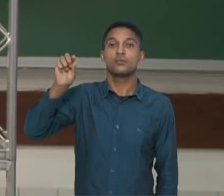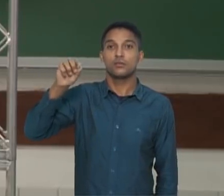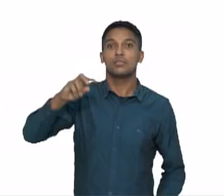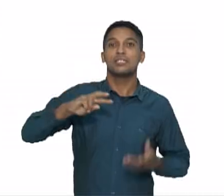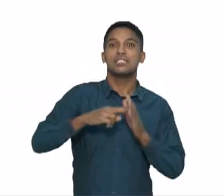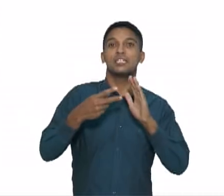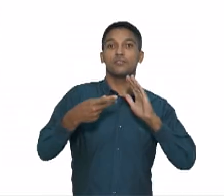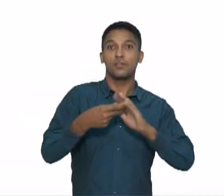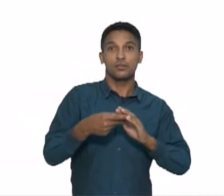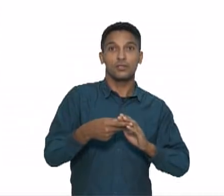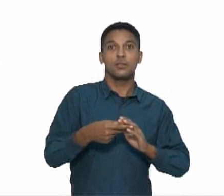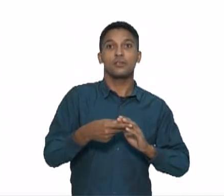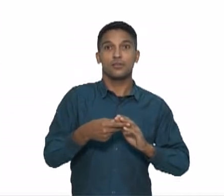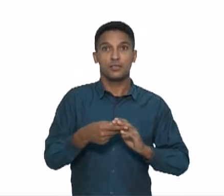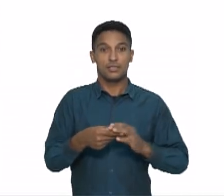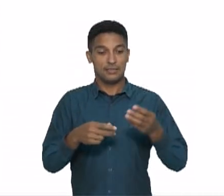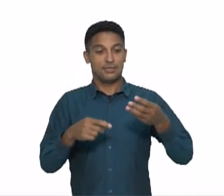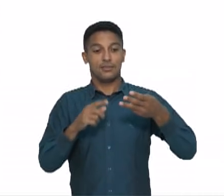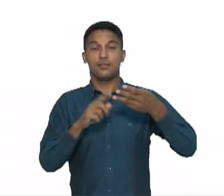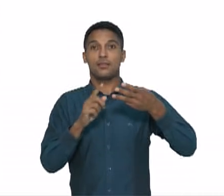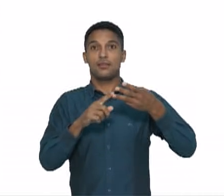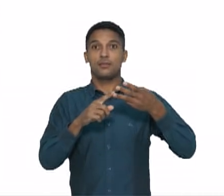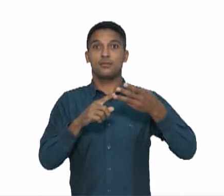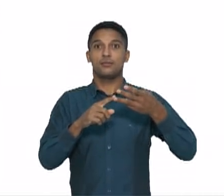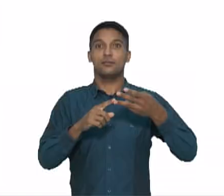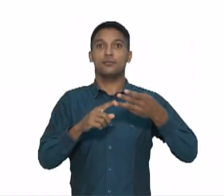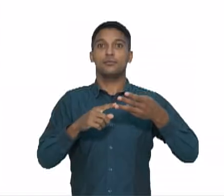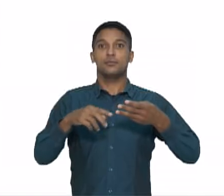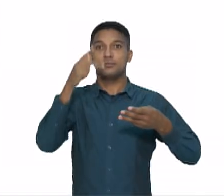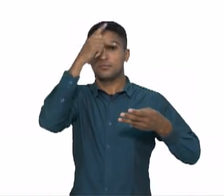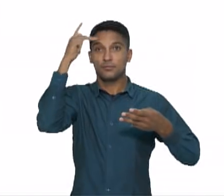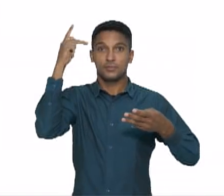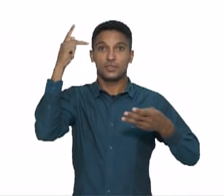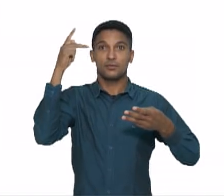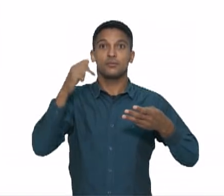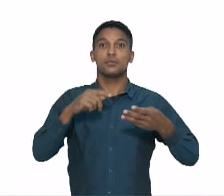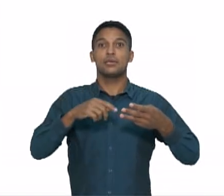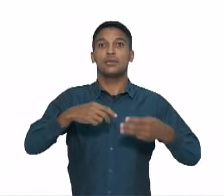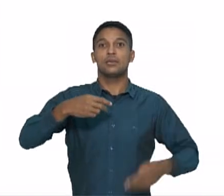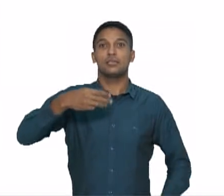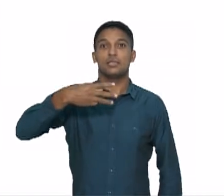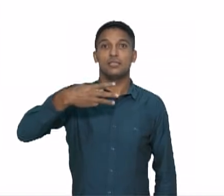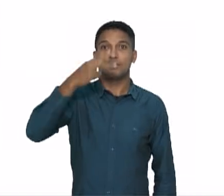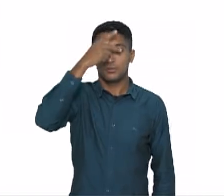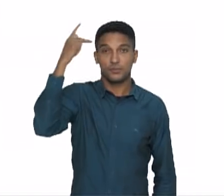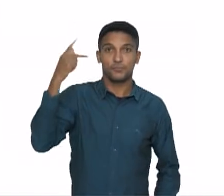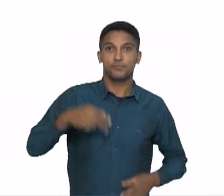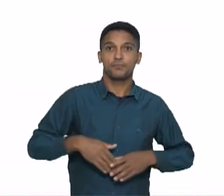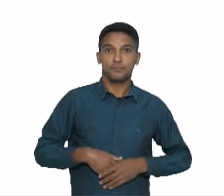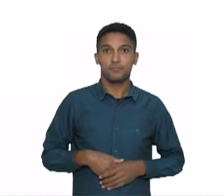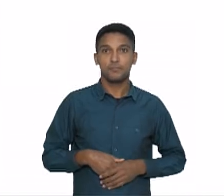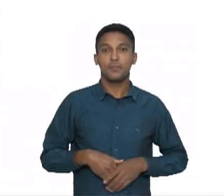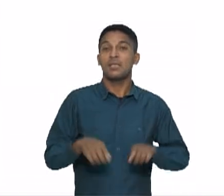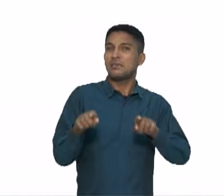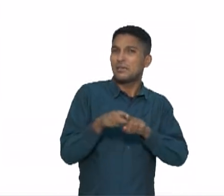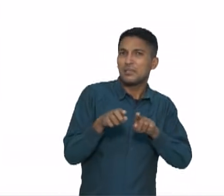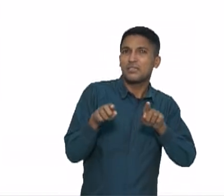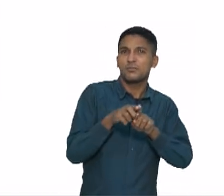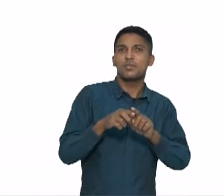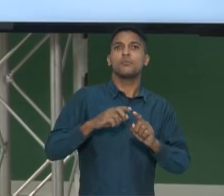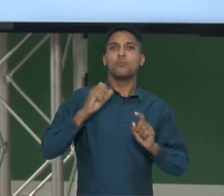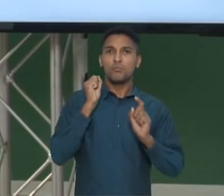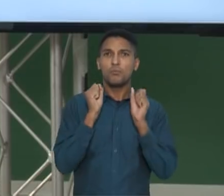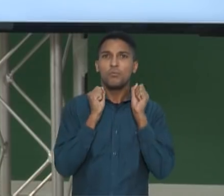certo? Então, a gente também pode ter um narrador observador. Como que esse narrador observador